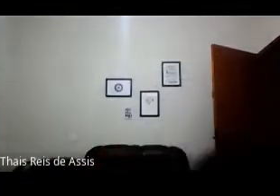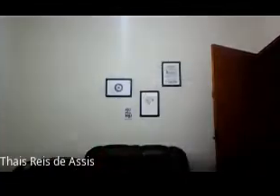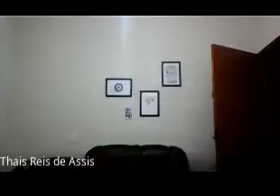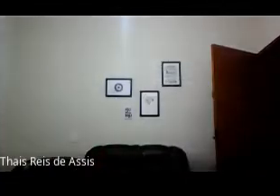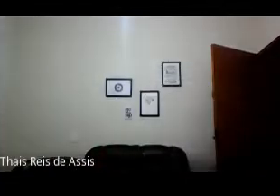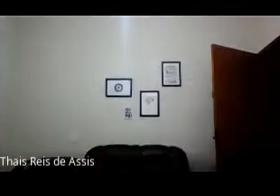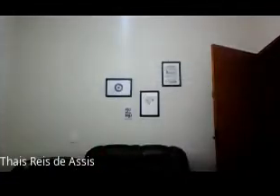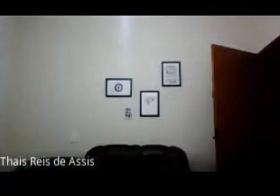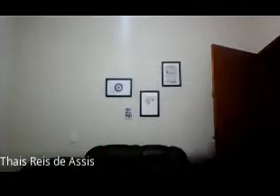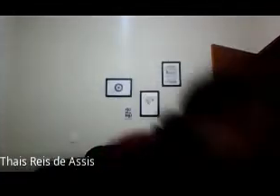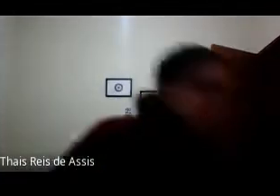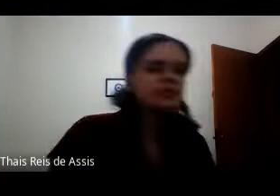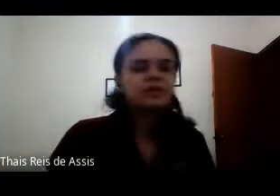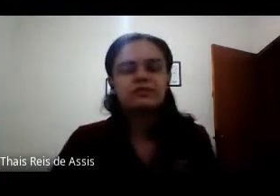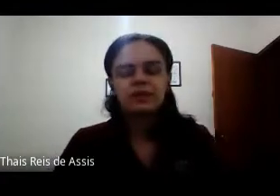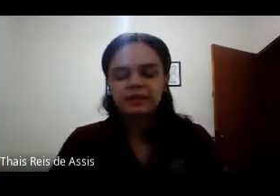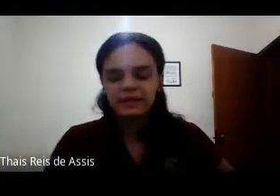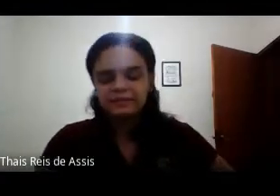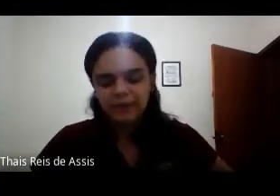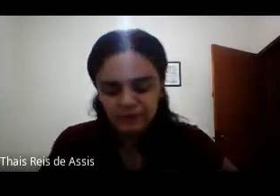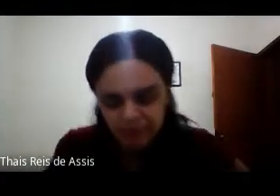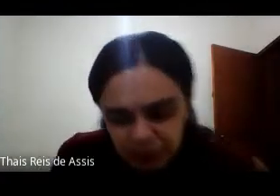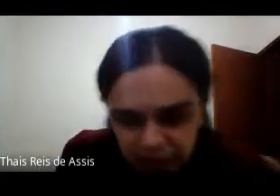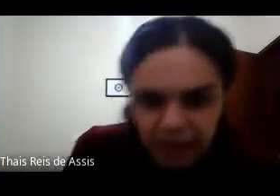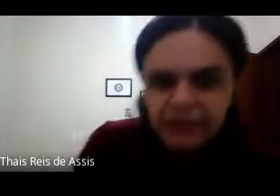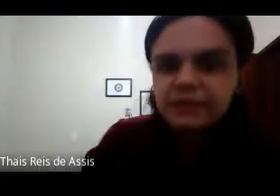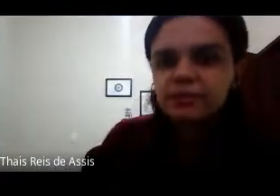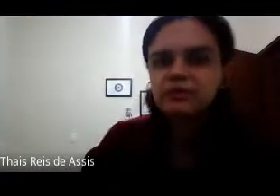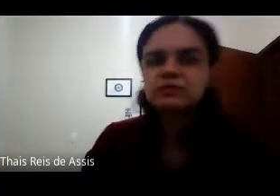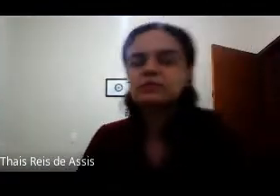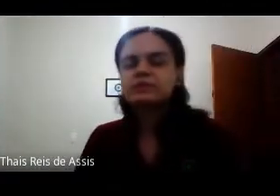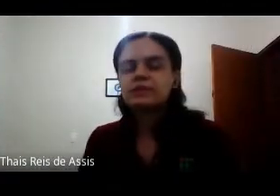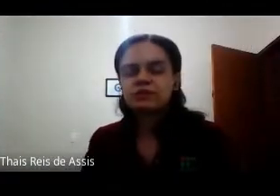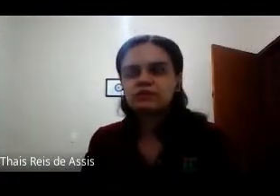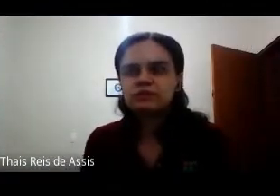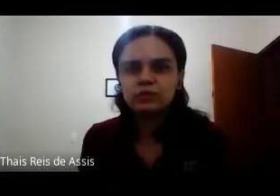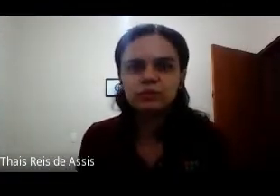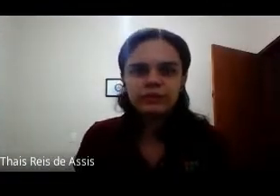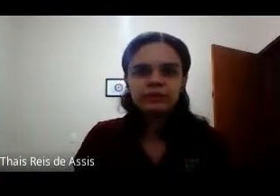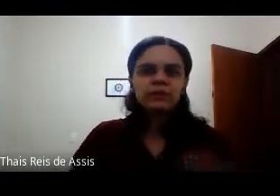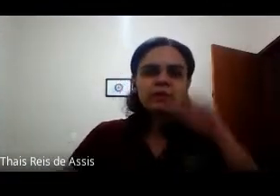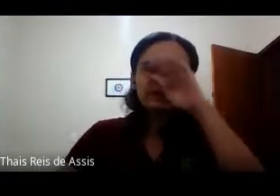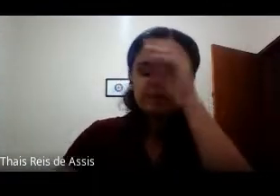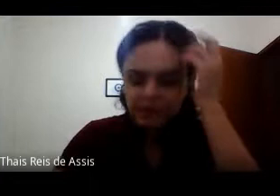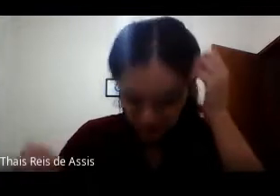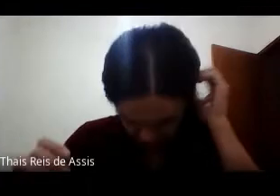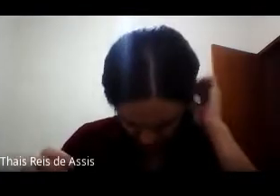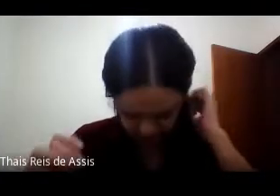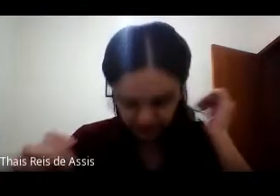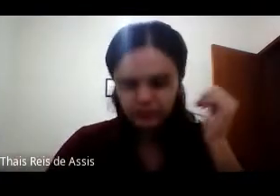o Líbano vai conversando com a gente, falando a respeito do que é ser professor nessa nova conjuntura, o que